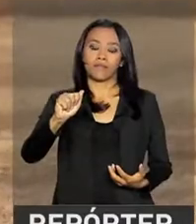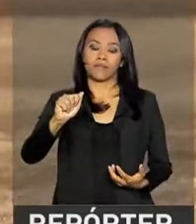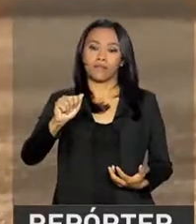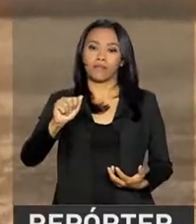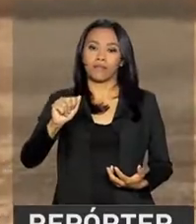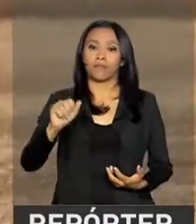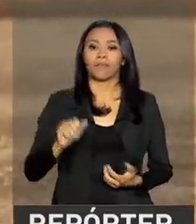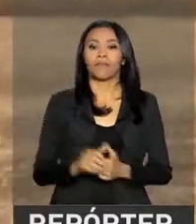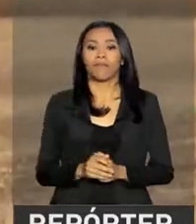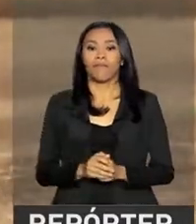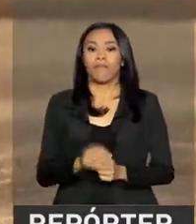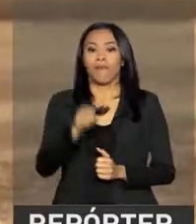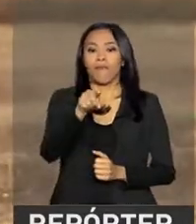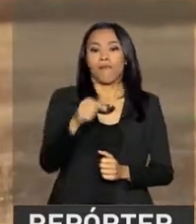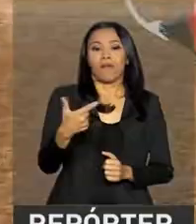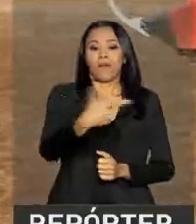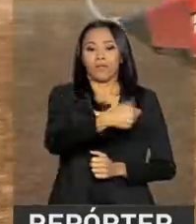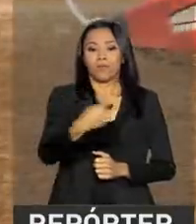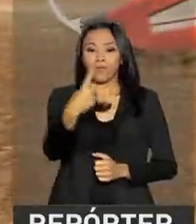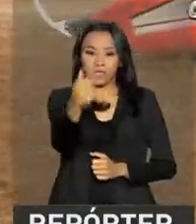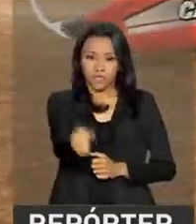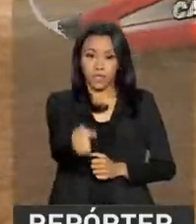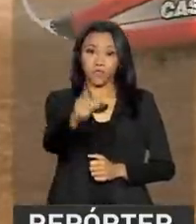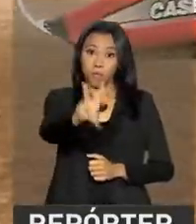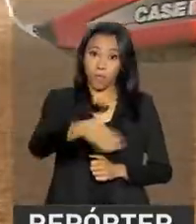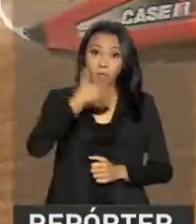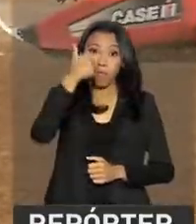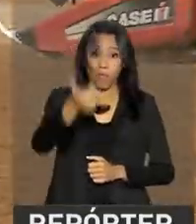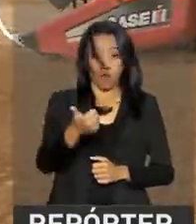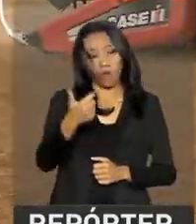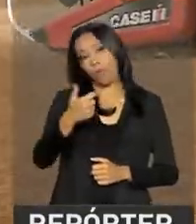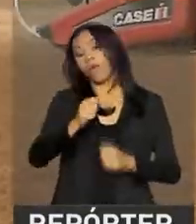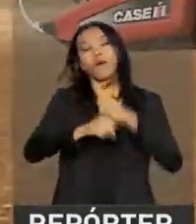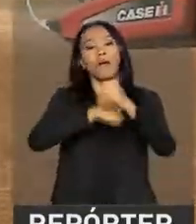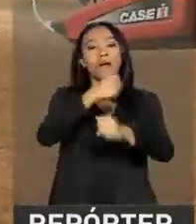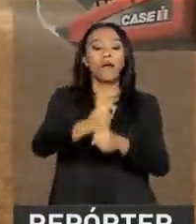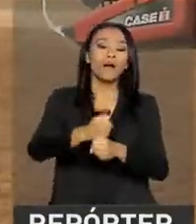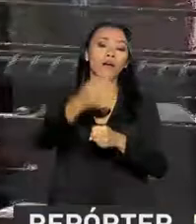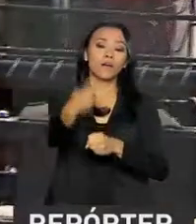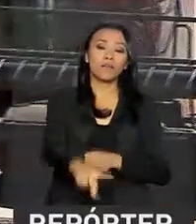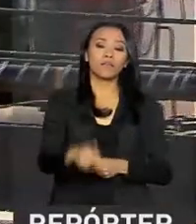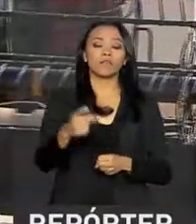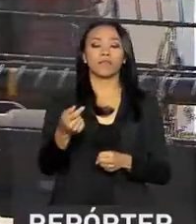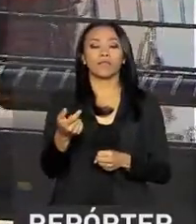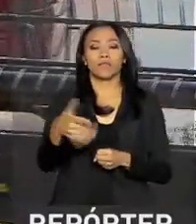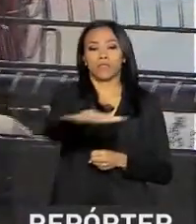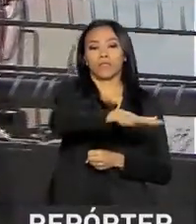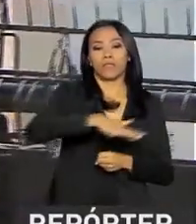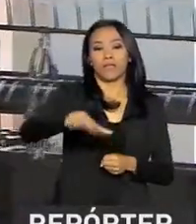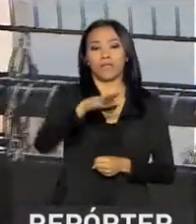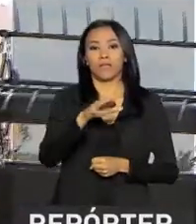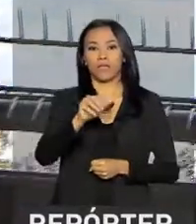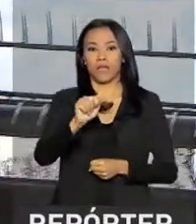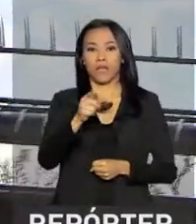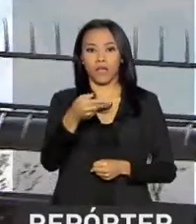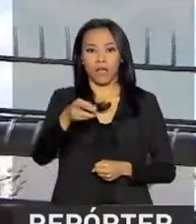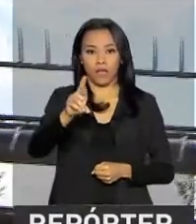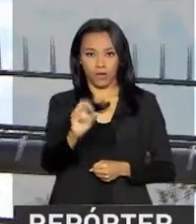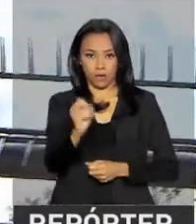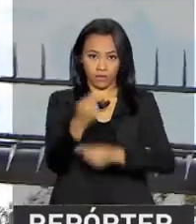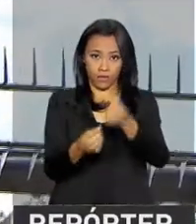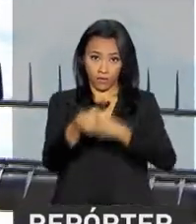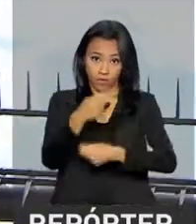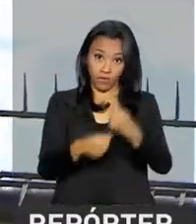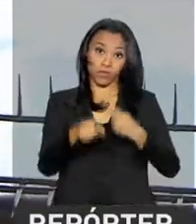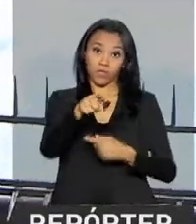2017 foi um dos melhores anos para as exportações do agronegócio brasileiro o setor foi o responsável por manter a